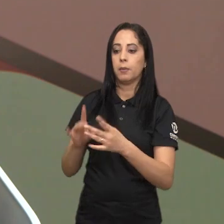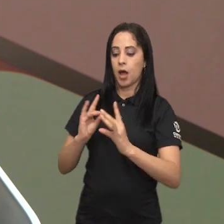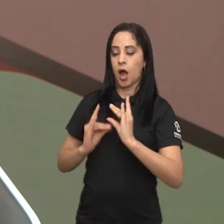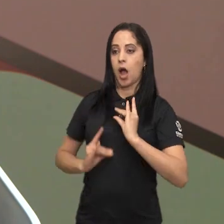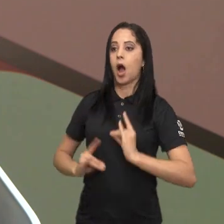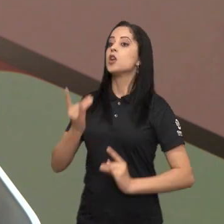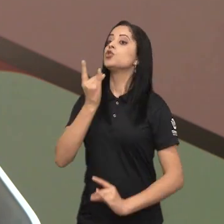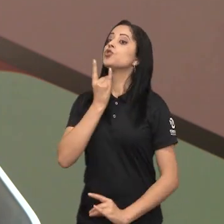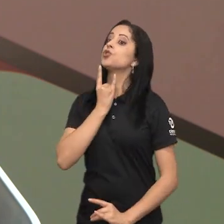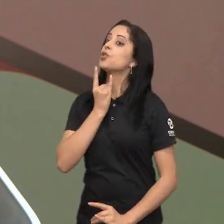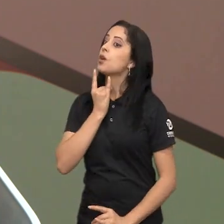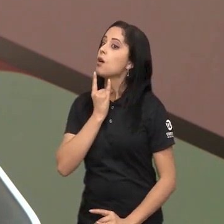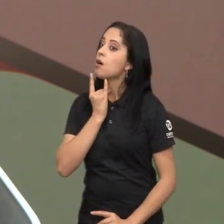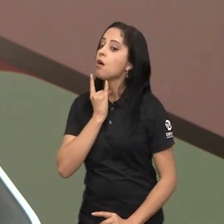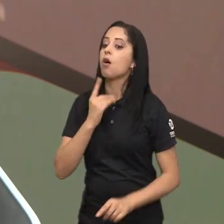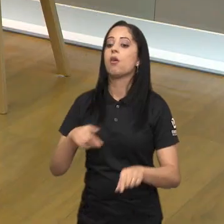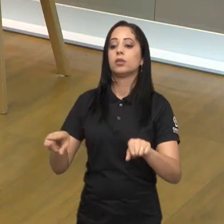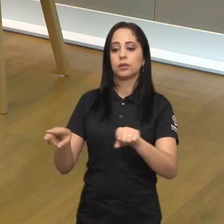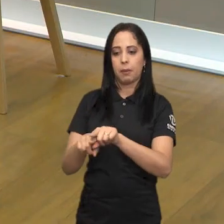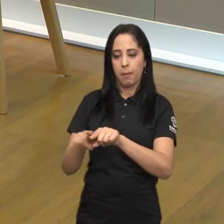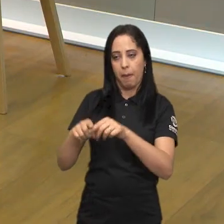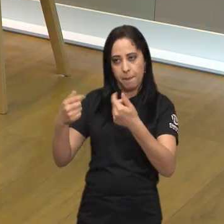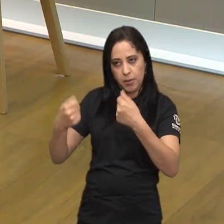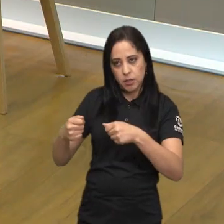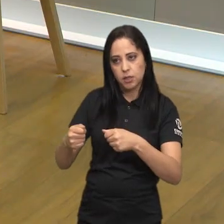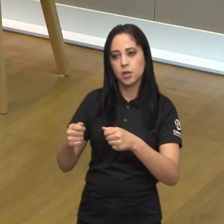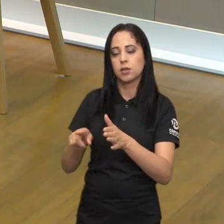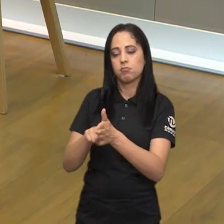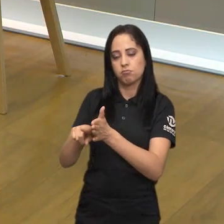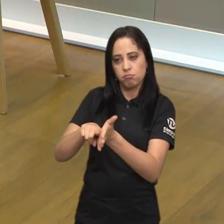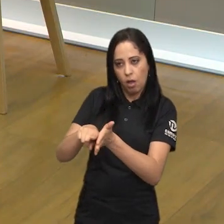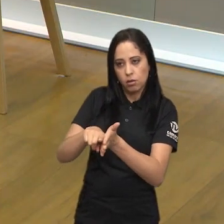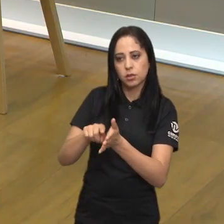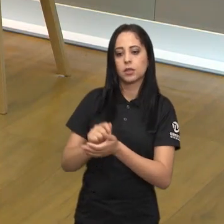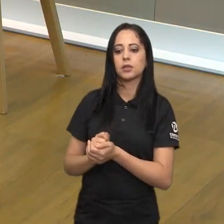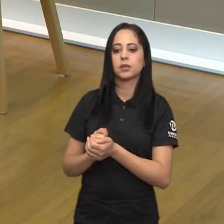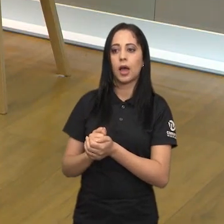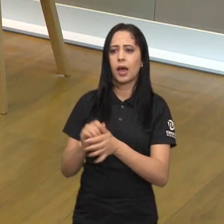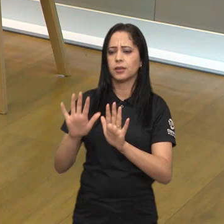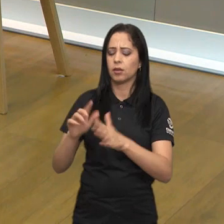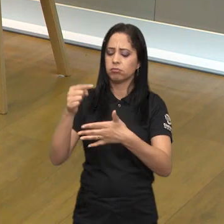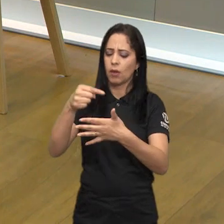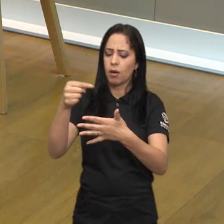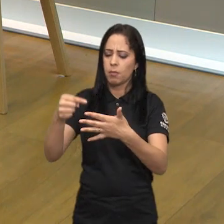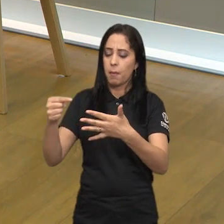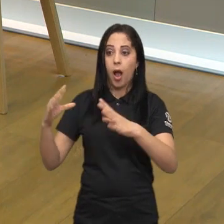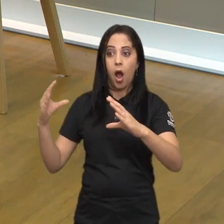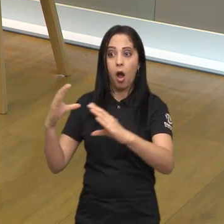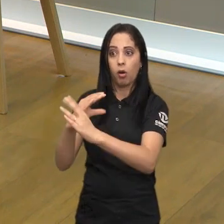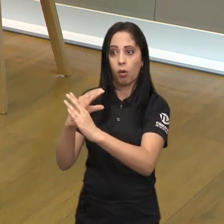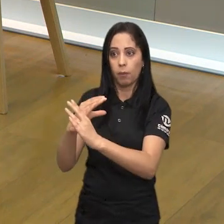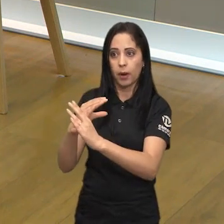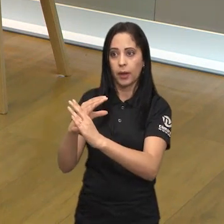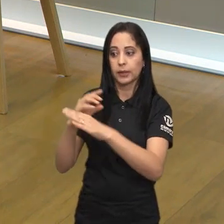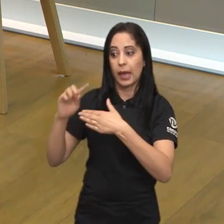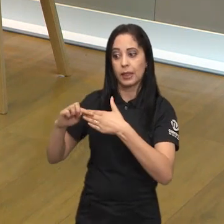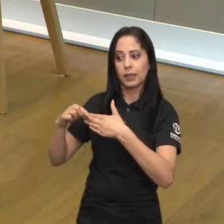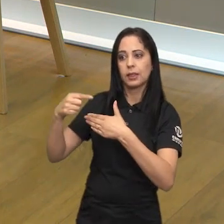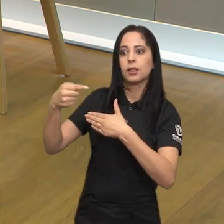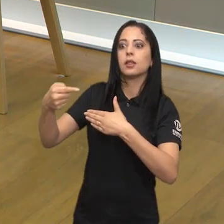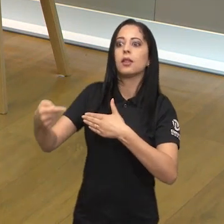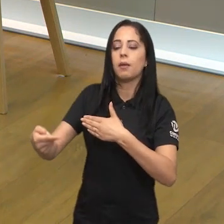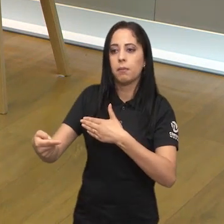alteração hormonal de tireoide, para a gente ver se não tem alguma alteração junta. Sim. Então, se faz uma investigação completa para, a